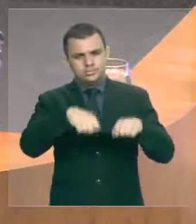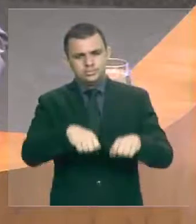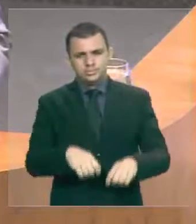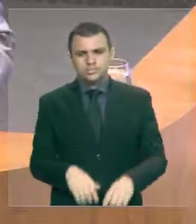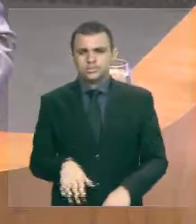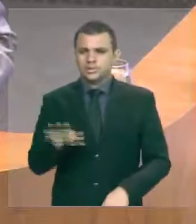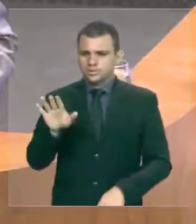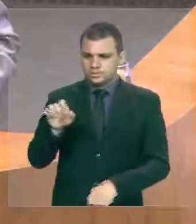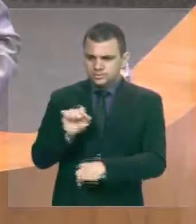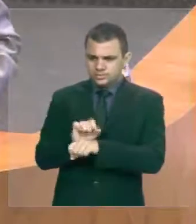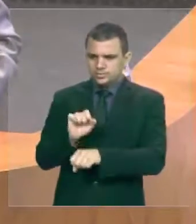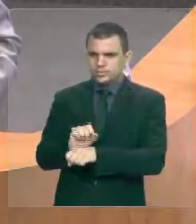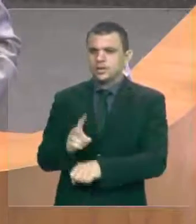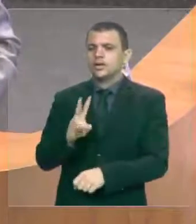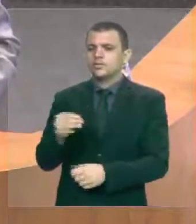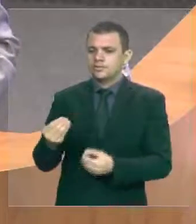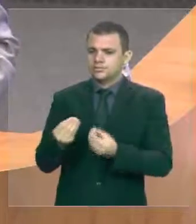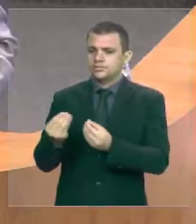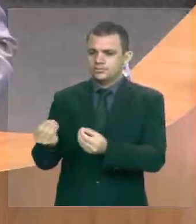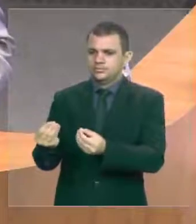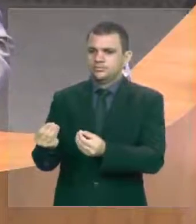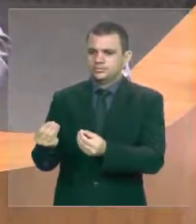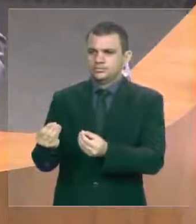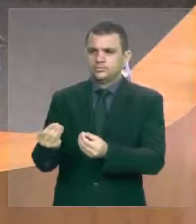nobre deputado Estênio Rezende.